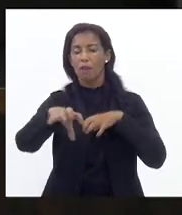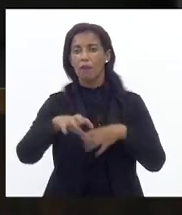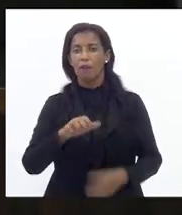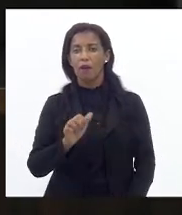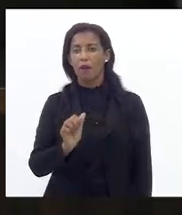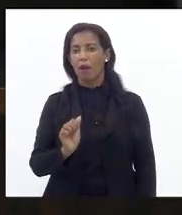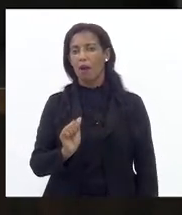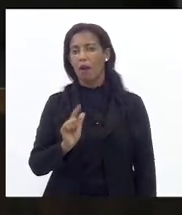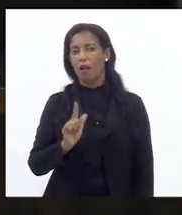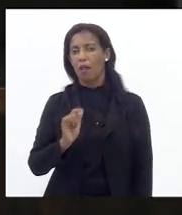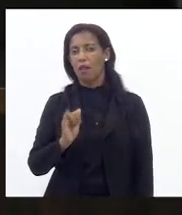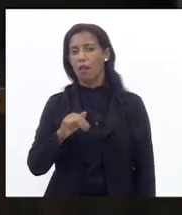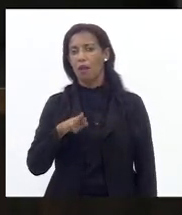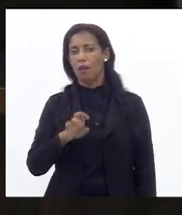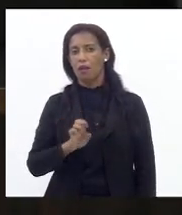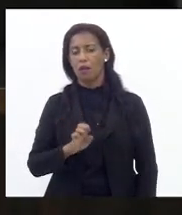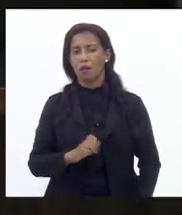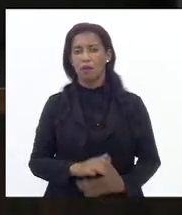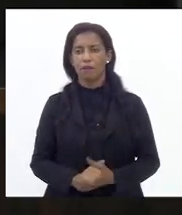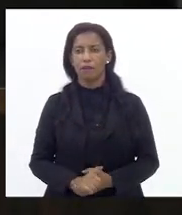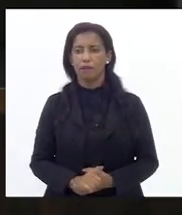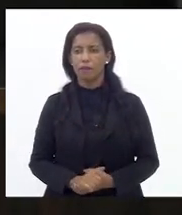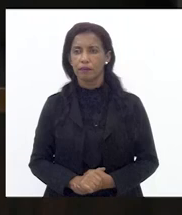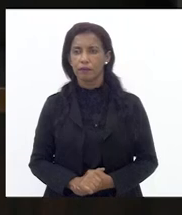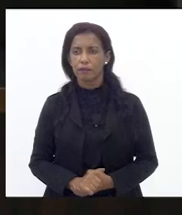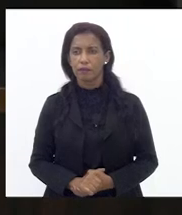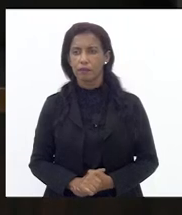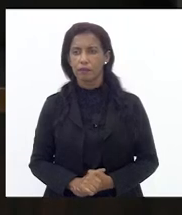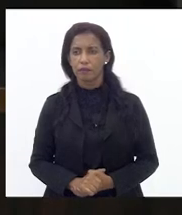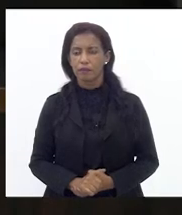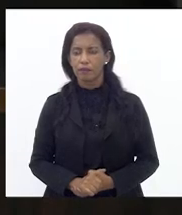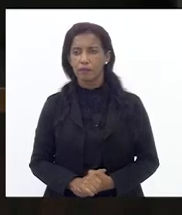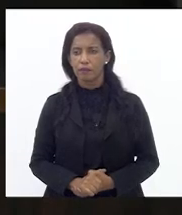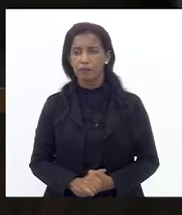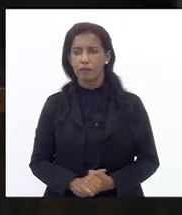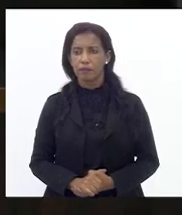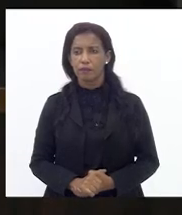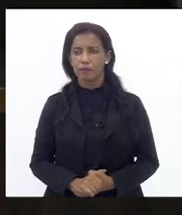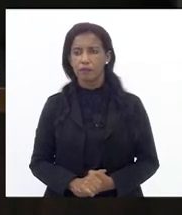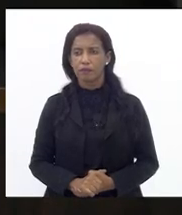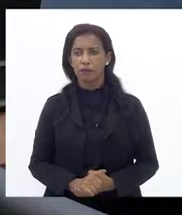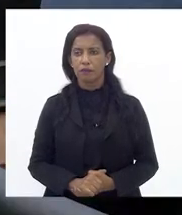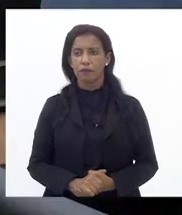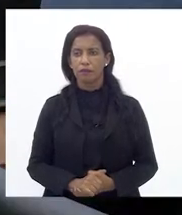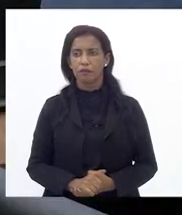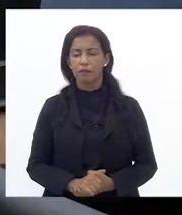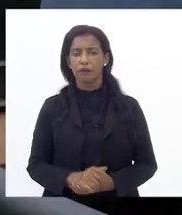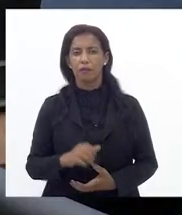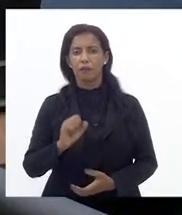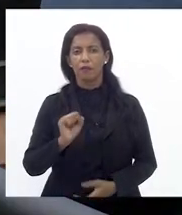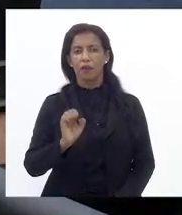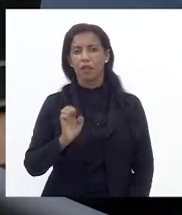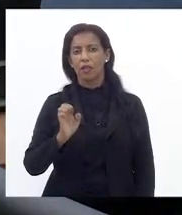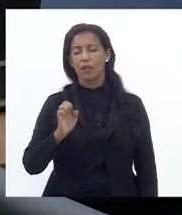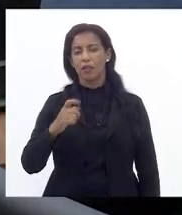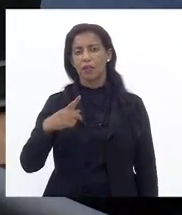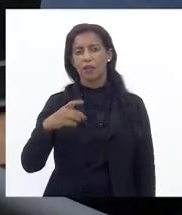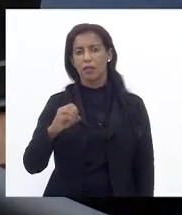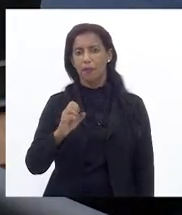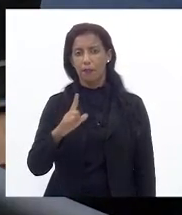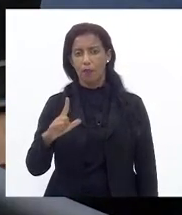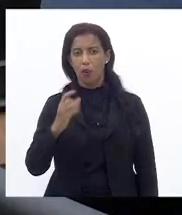chora ali me dá Sepol não sei se ela ainda se encontra em Salema se inscreveu o seu